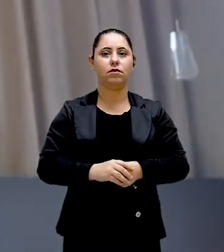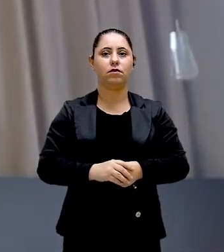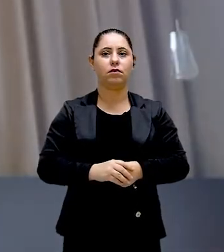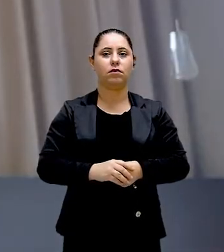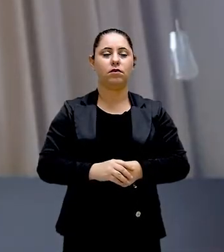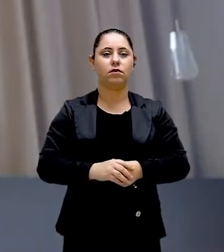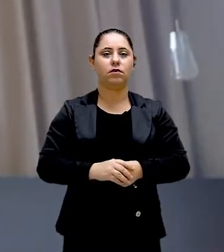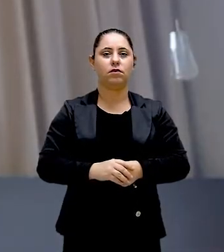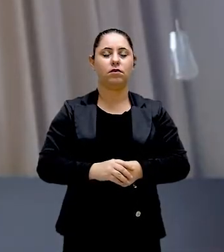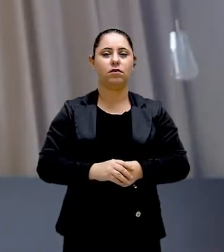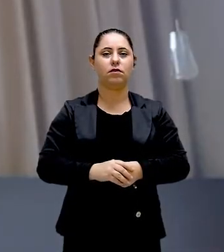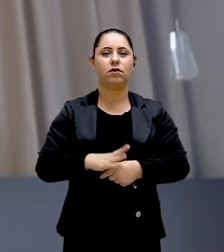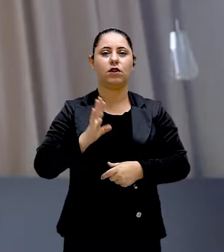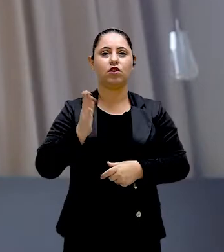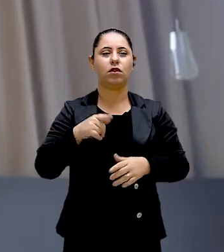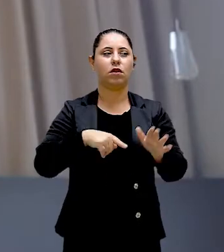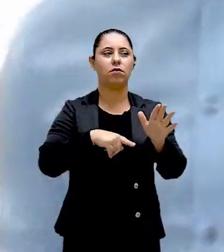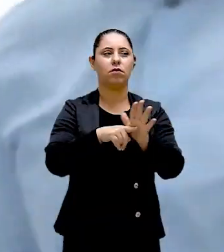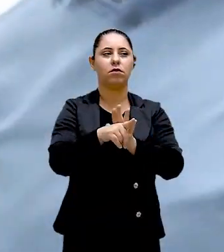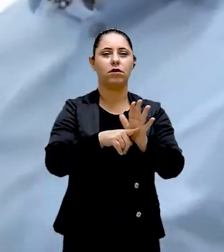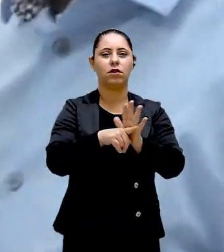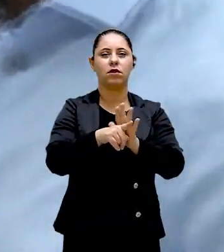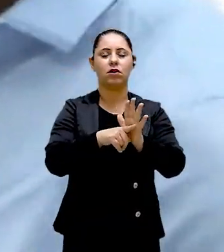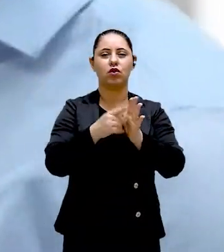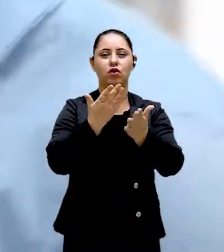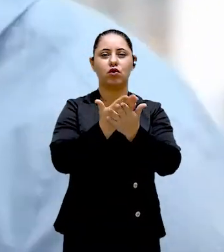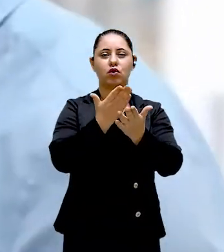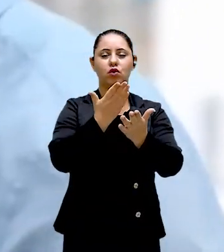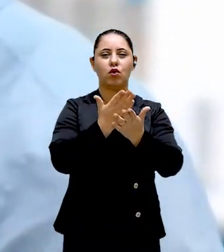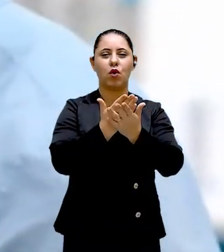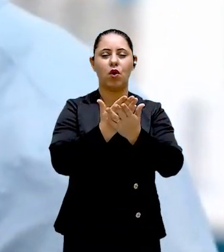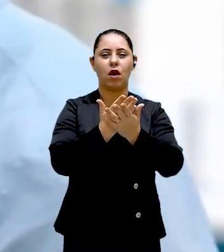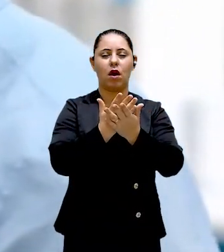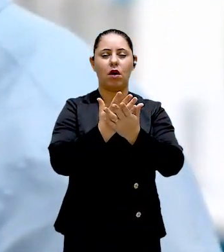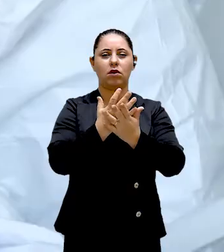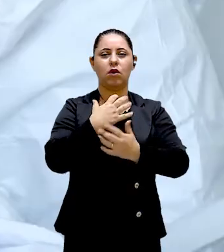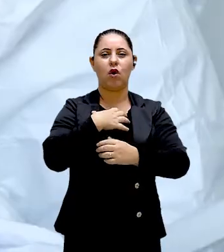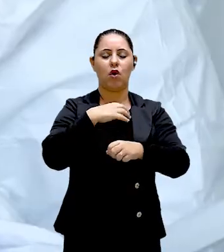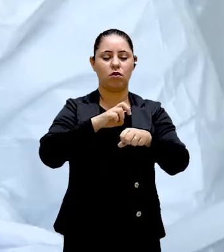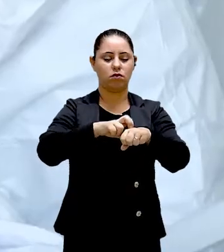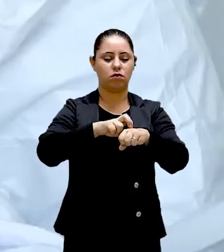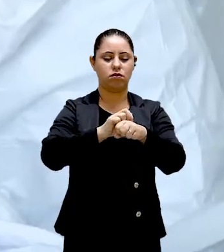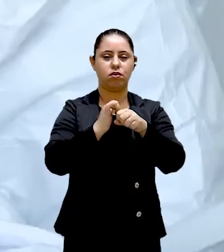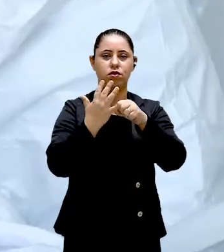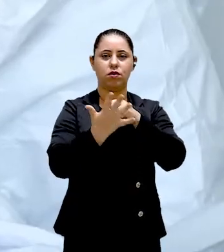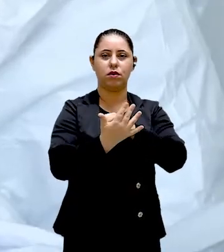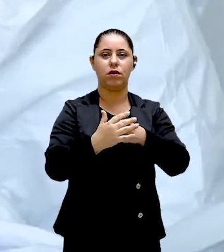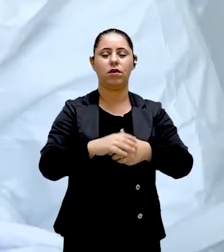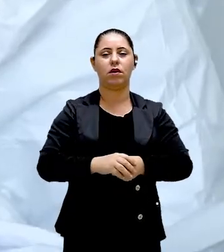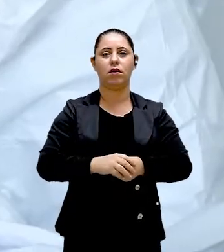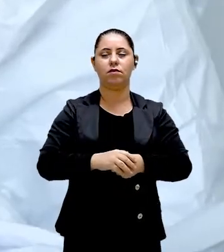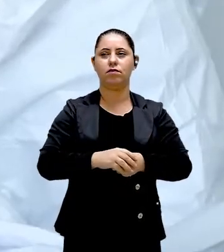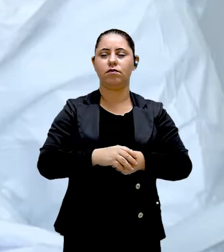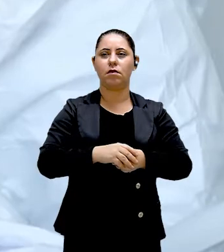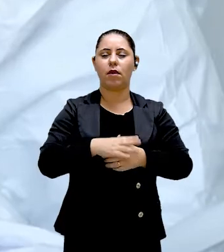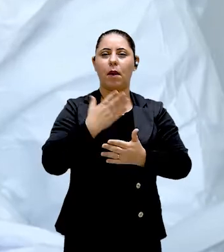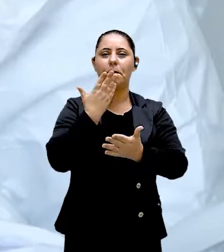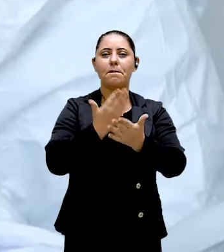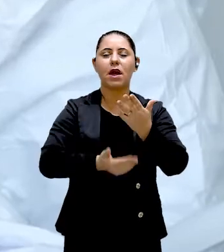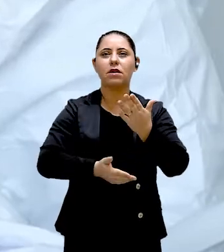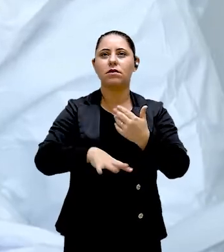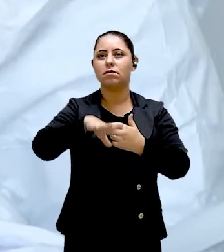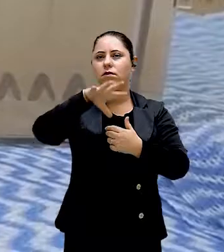Já esta pesquisadora estuda nos sintomas mais comuns da Covid-19, a perda de olfato. Ela analisa